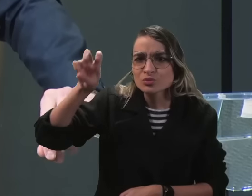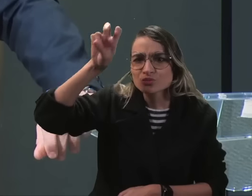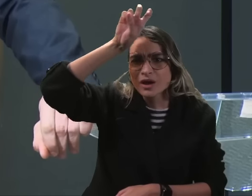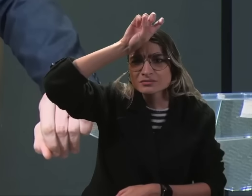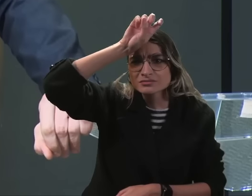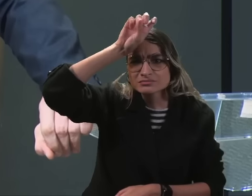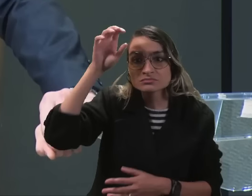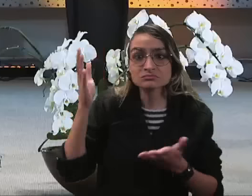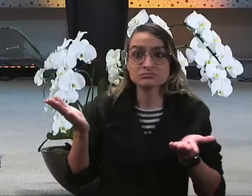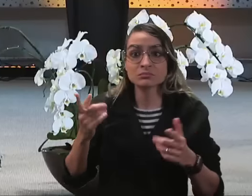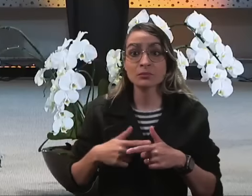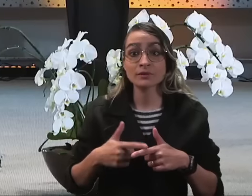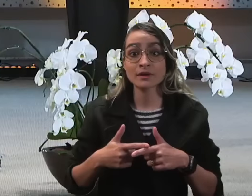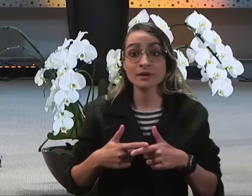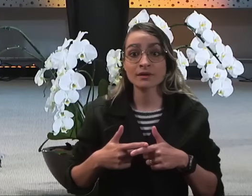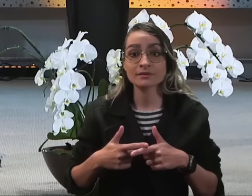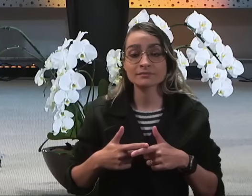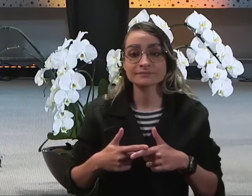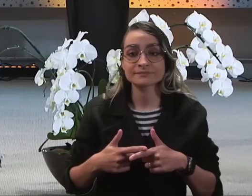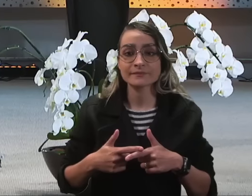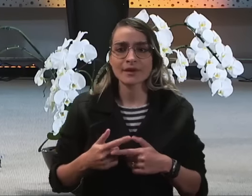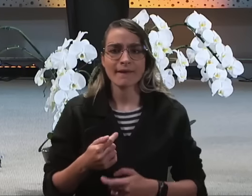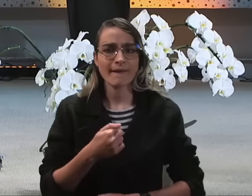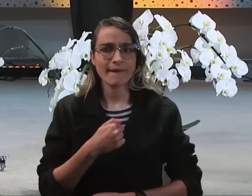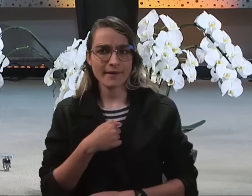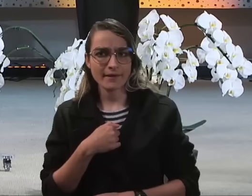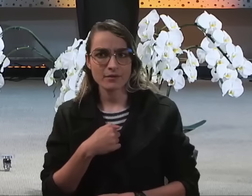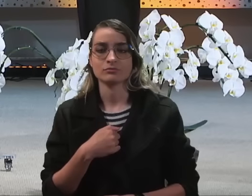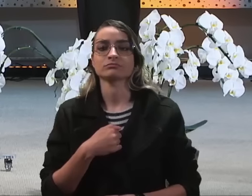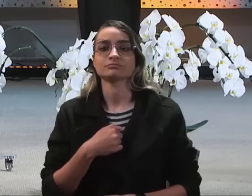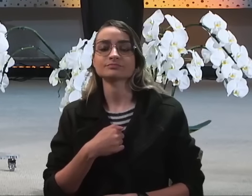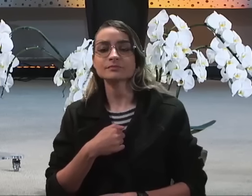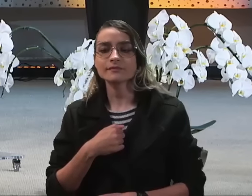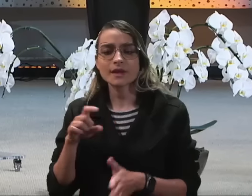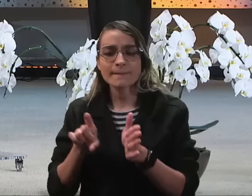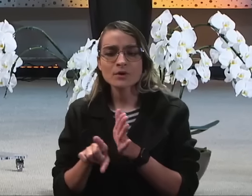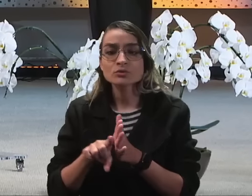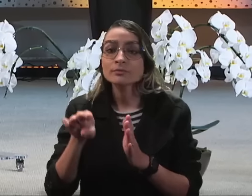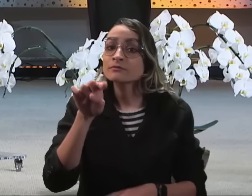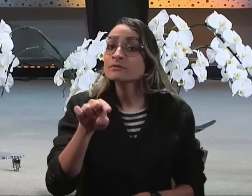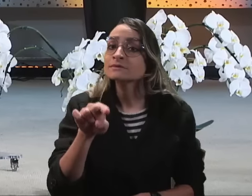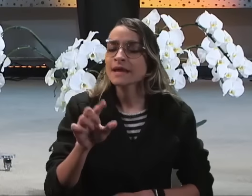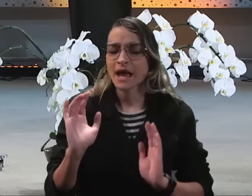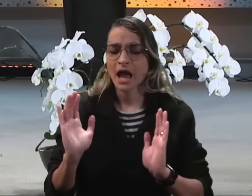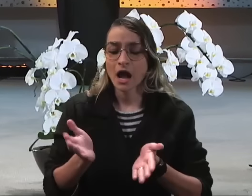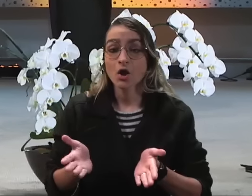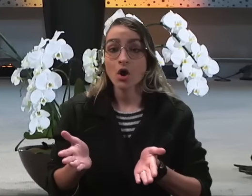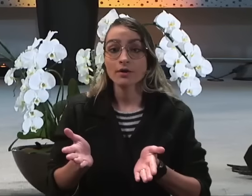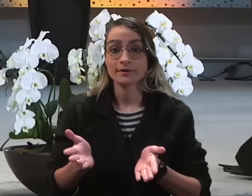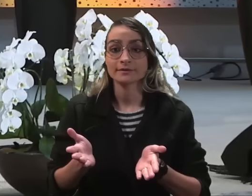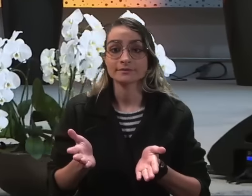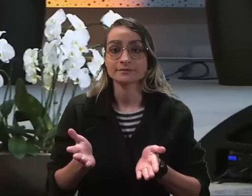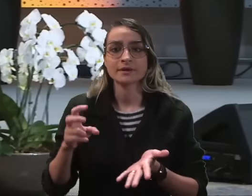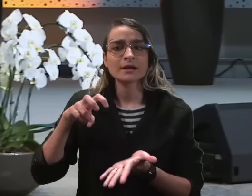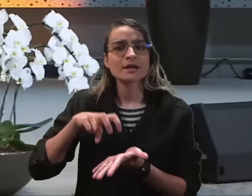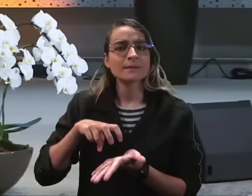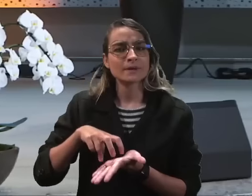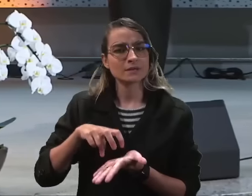passando por dificuldades e não sabe o que fazer da sua vida mas eu digo a você em nome de Jesus